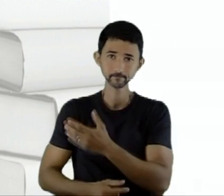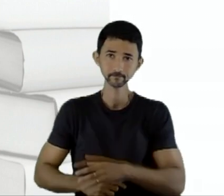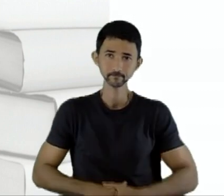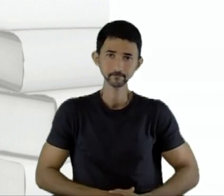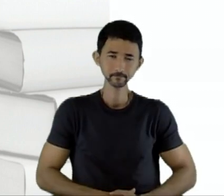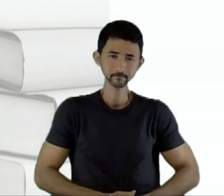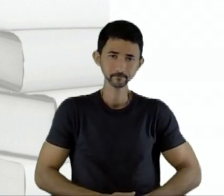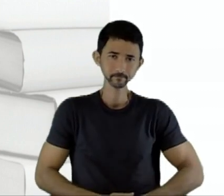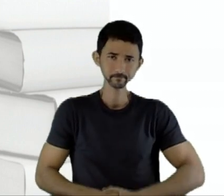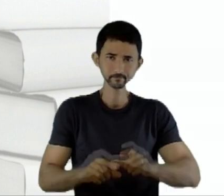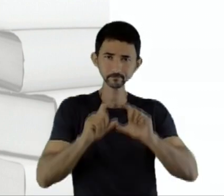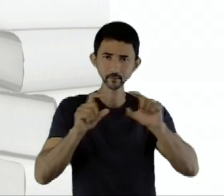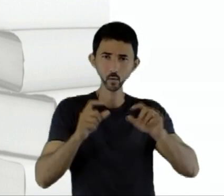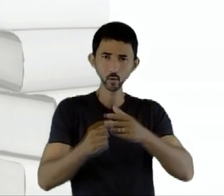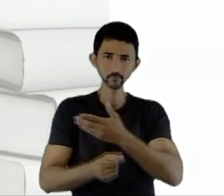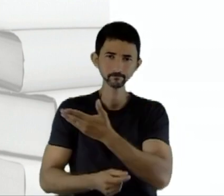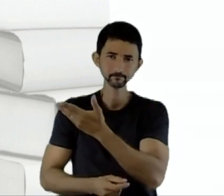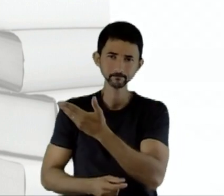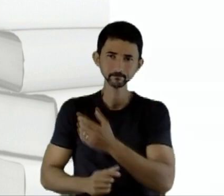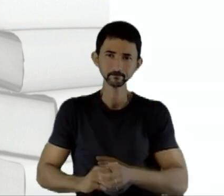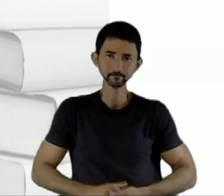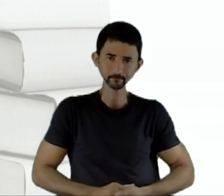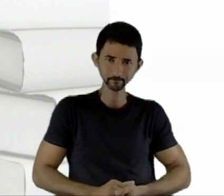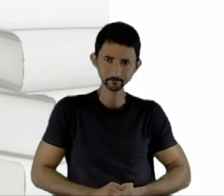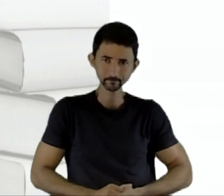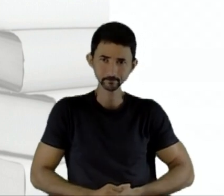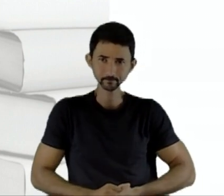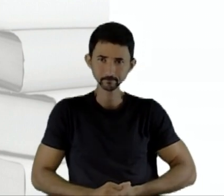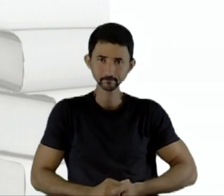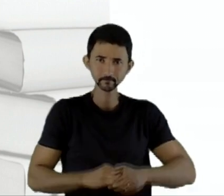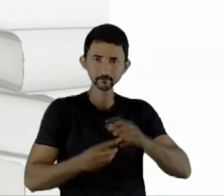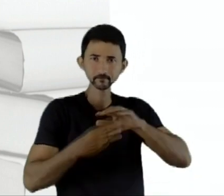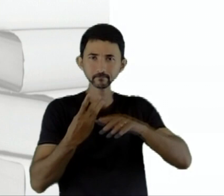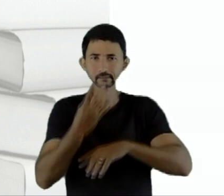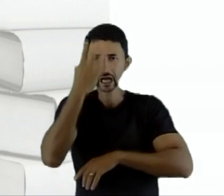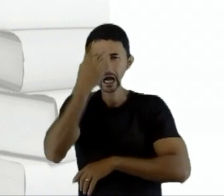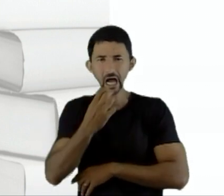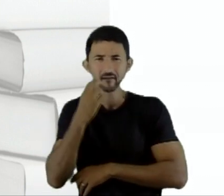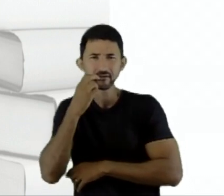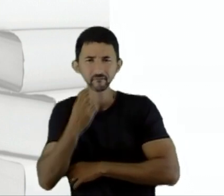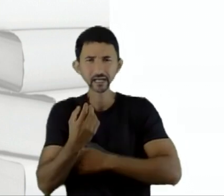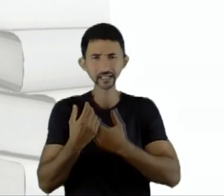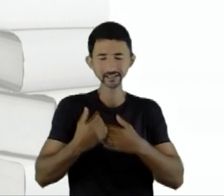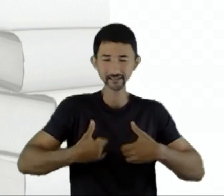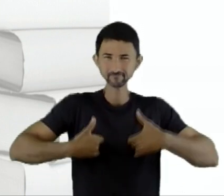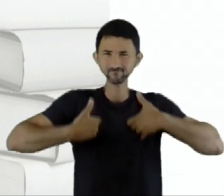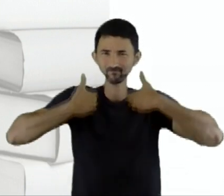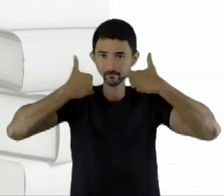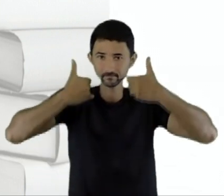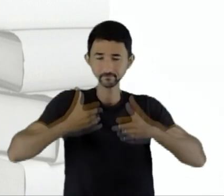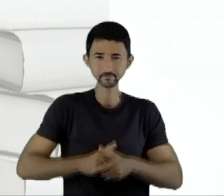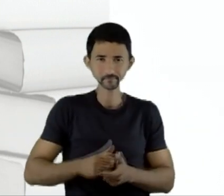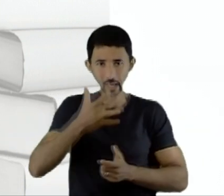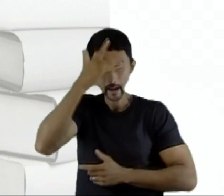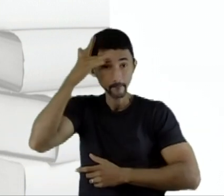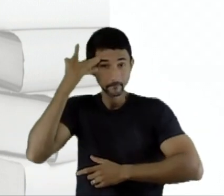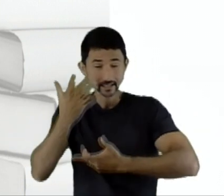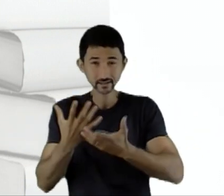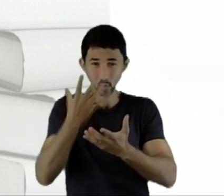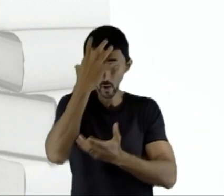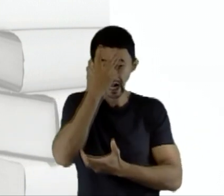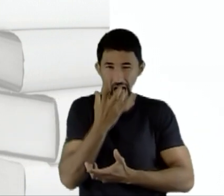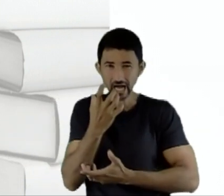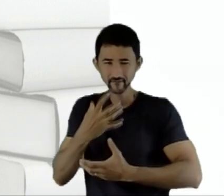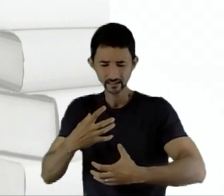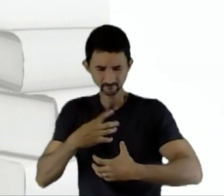de onde está o meu marcadorzinho. Há um trio maléfico, raiva, inveja e vaidade, que faz com que os indivíduos